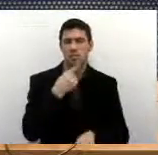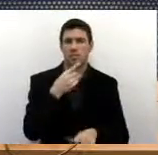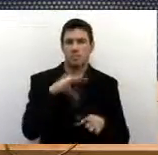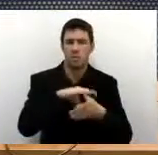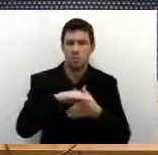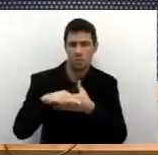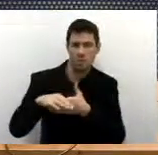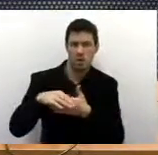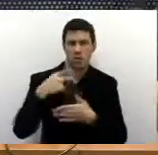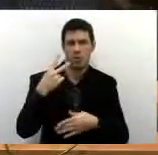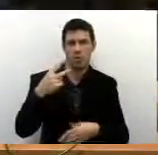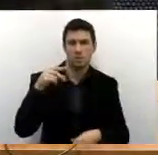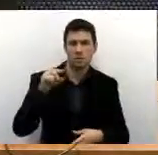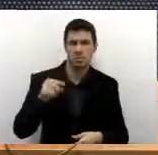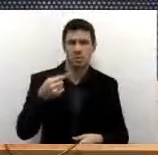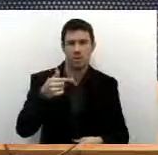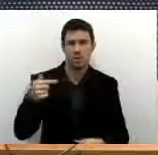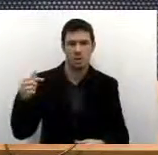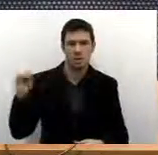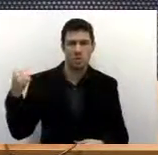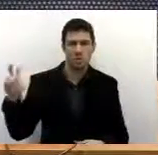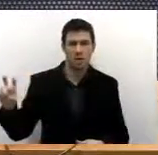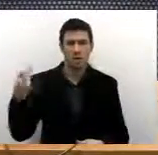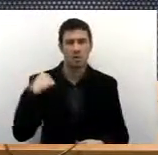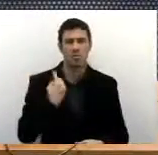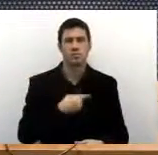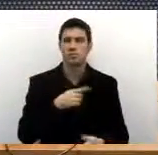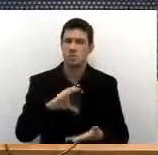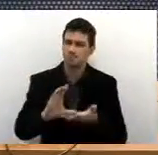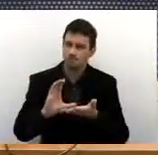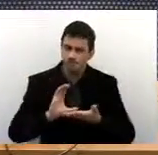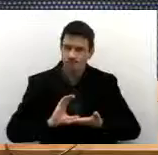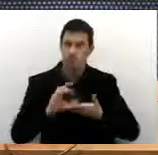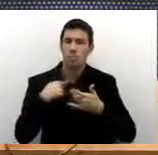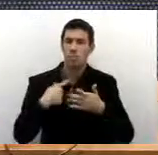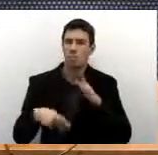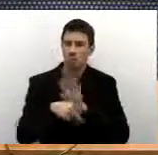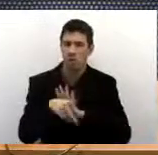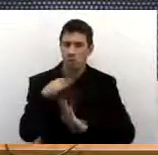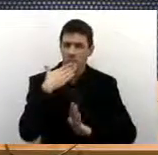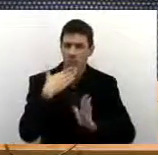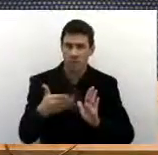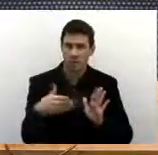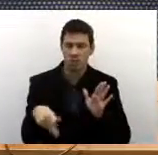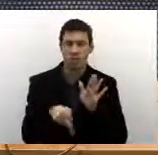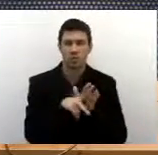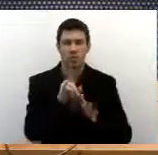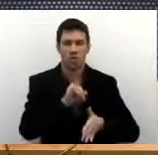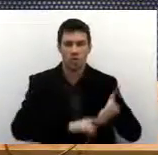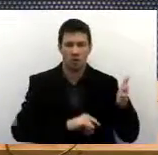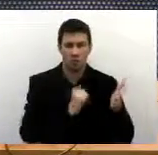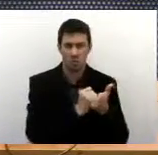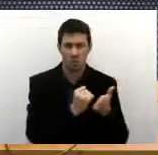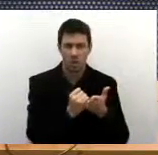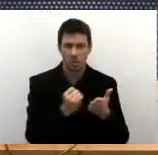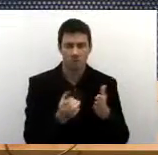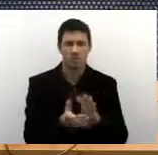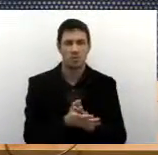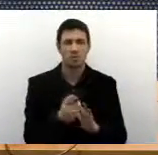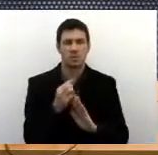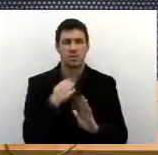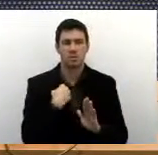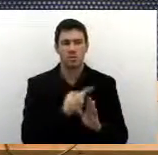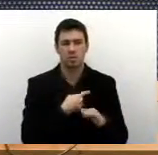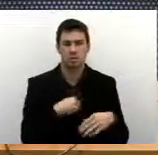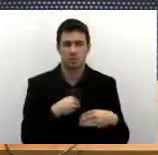2.775. Então, a secretaria que recebe uma quantidade grande de pedidos, de documentos, e procuramos, da